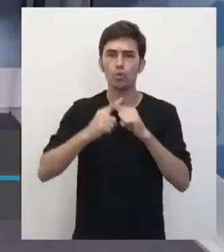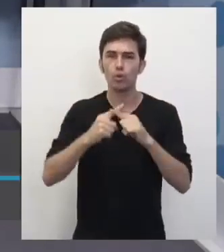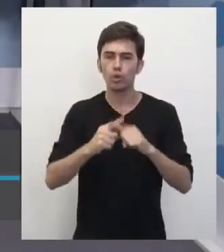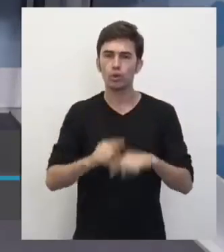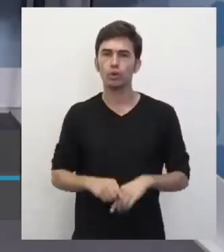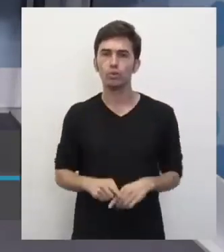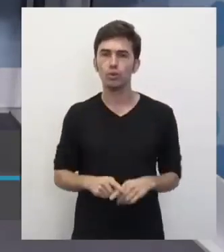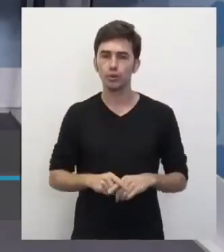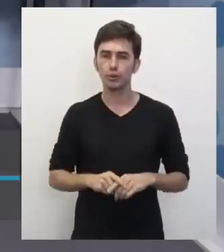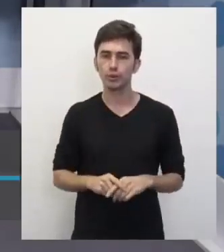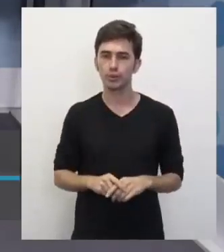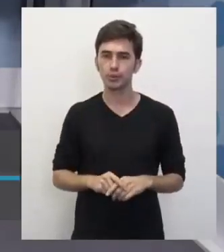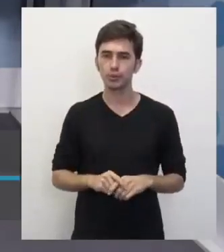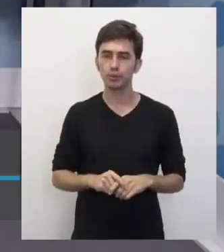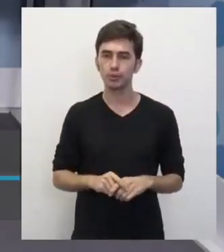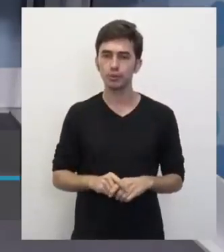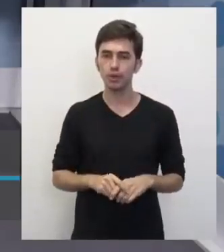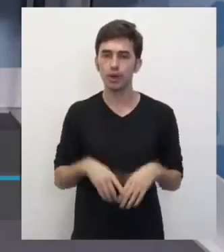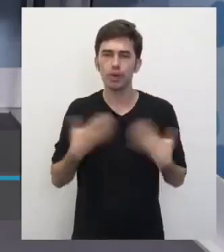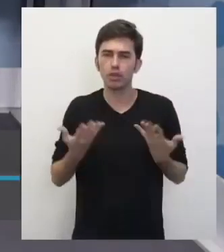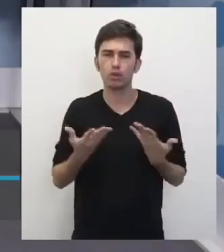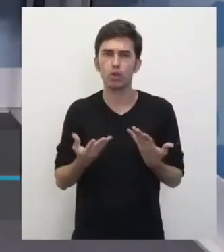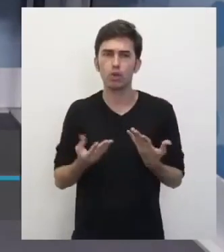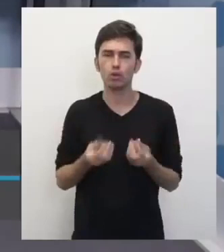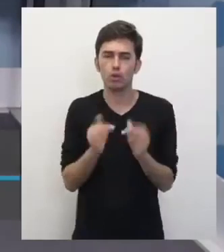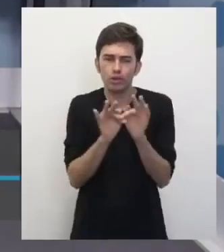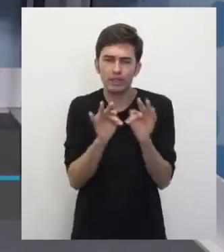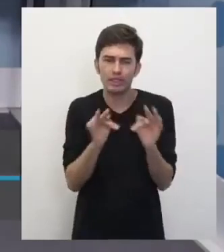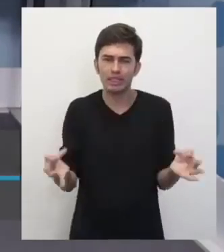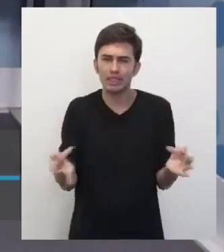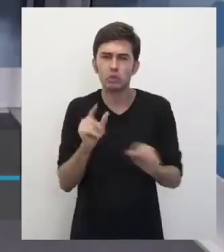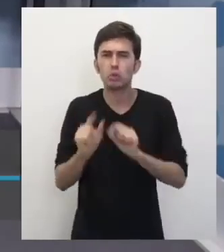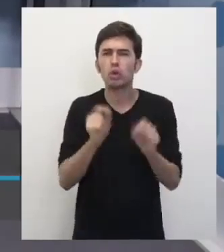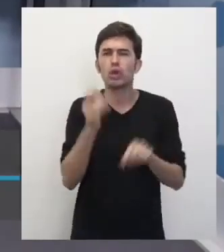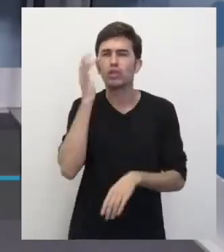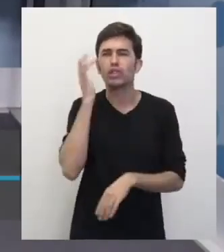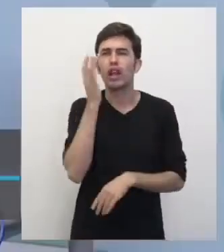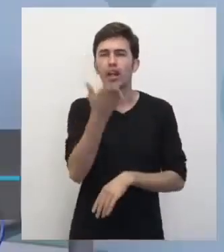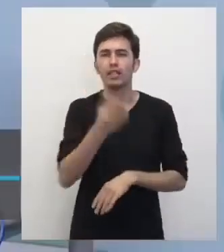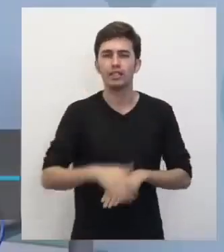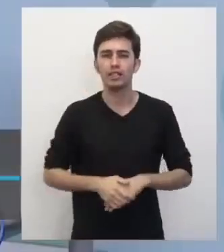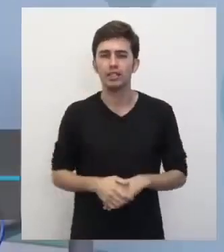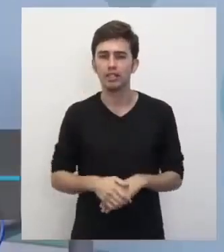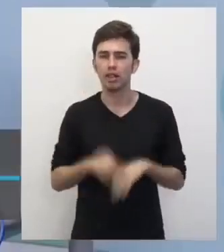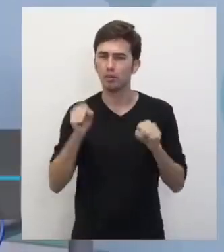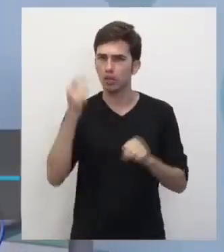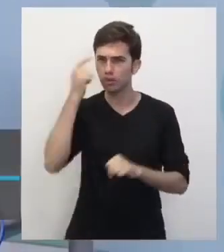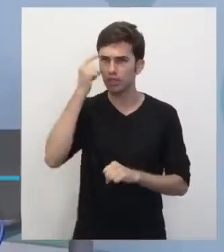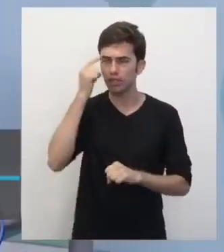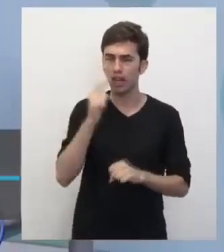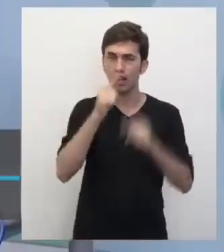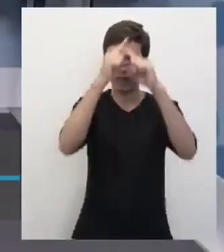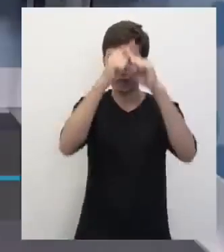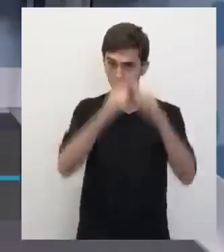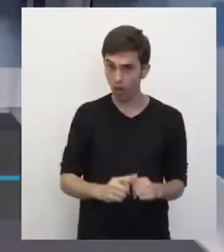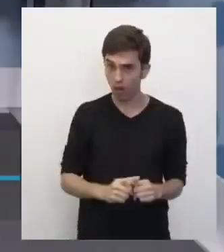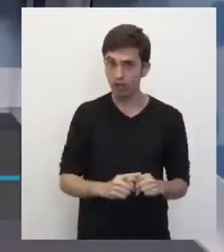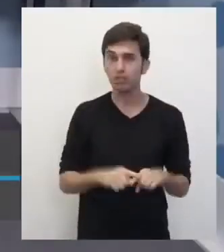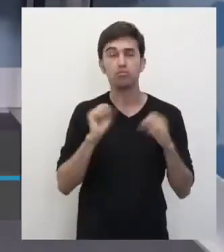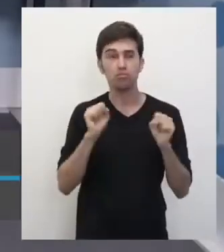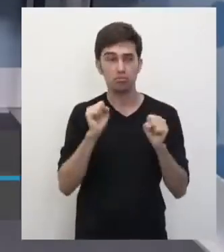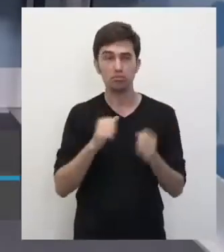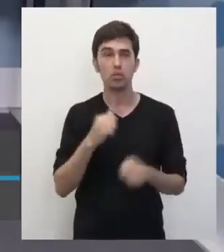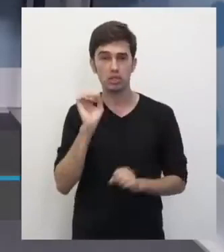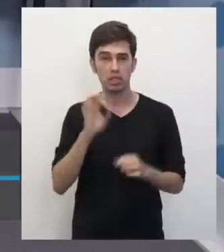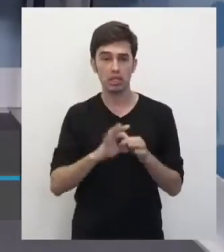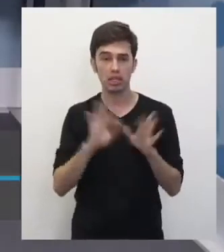simples. Eu vou dar a definição para vocês, mas numa forma mais simples. O que você acha, Dante? Posso pensar na tabuada? Pode, boa ideia. Ah, boa. Boa